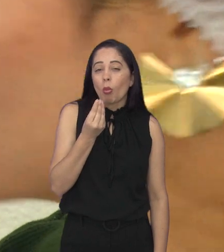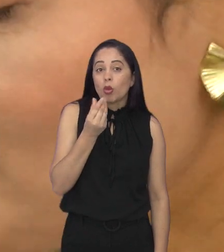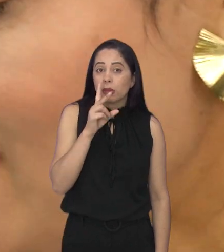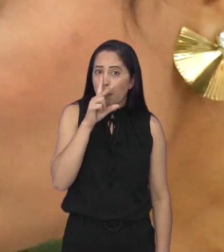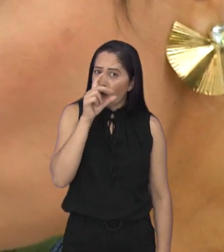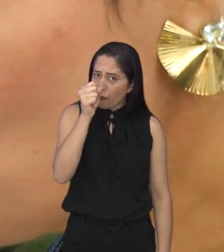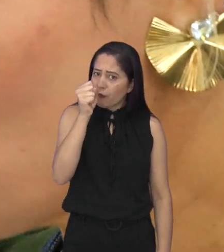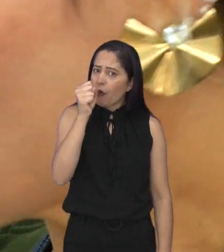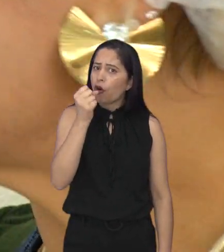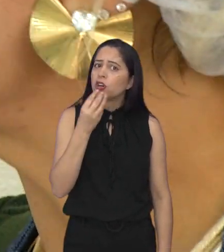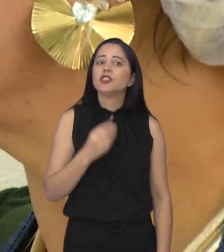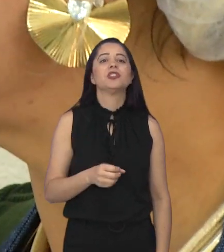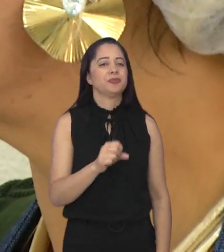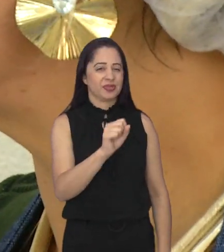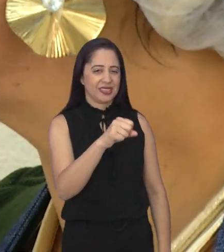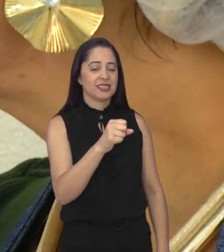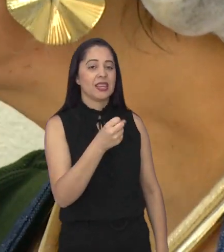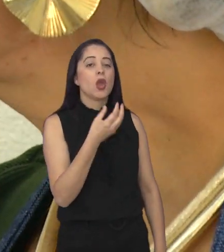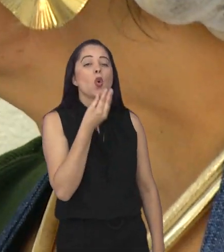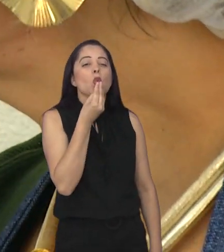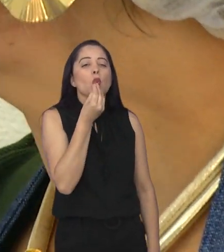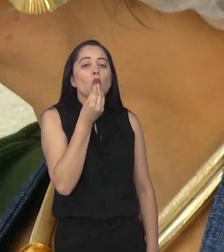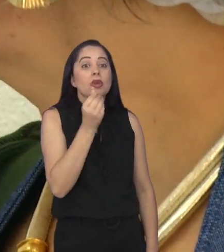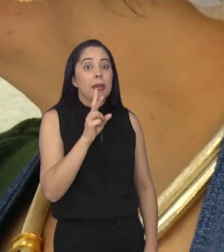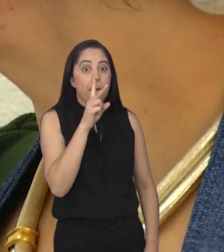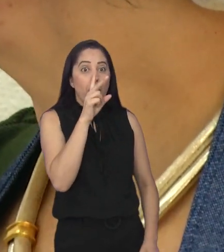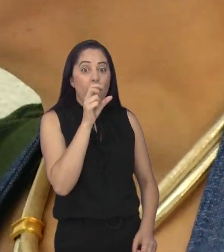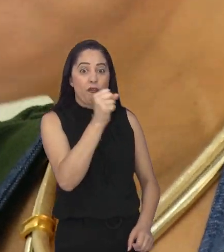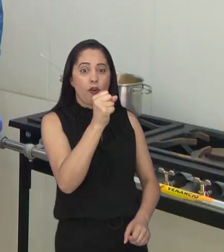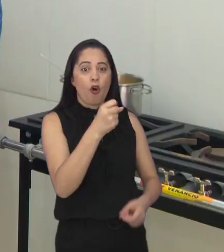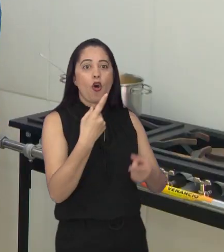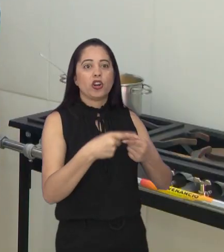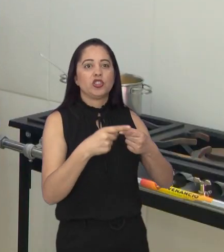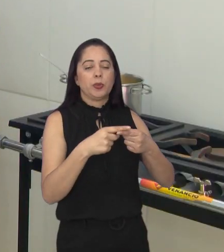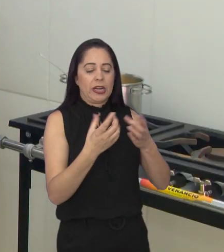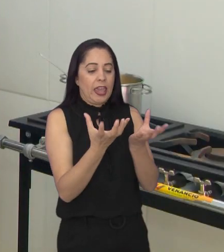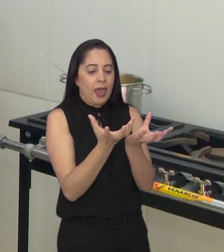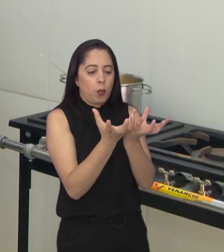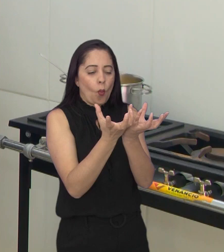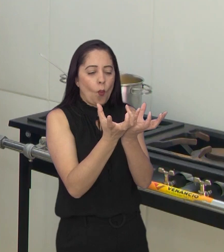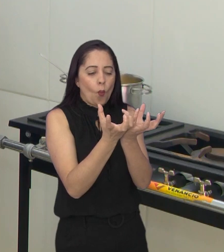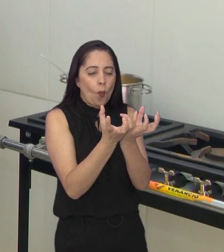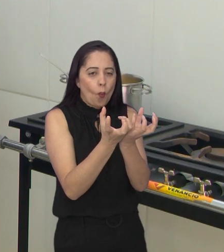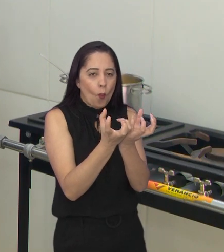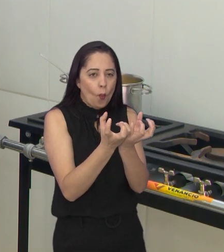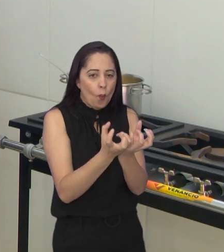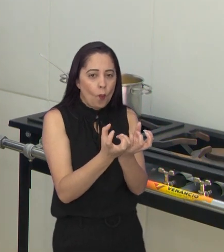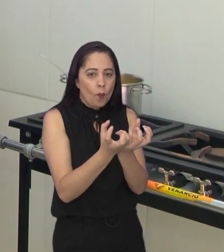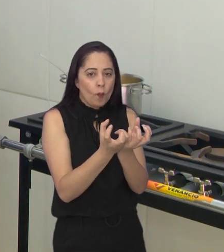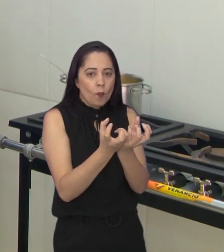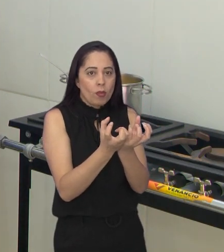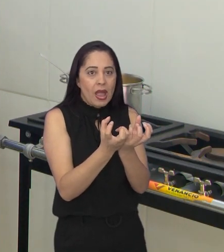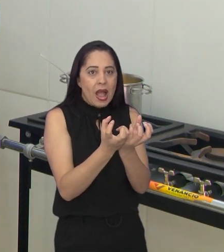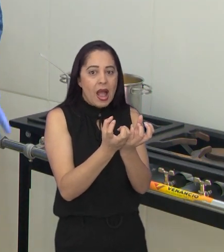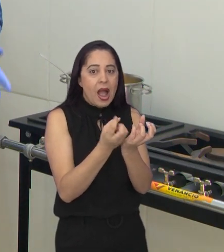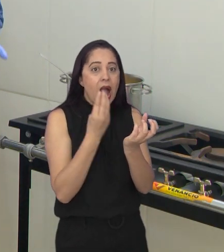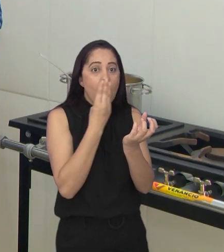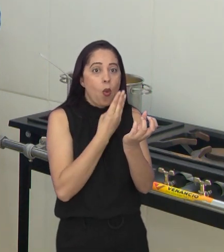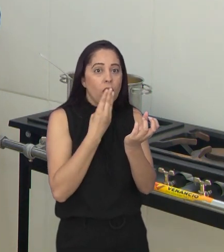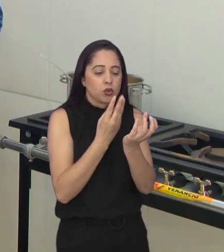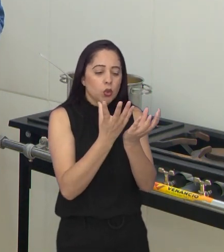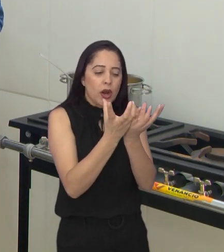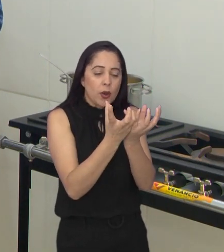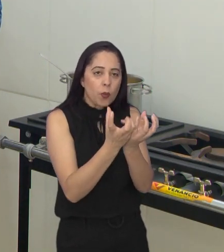Mas parece que o sabor dela... potencializa o sabor, porque vai desidratar, então ela vai fazer com que todos